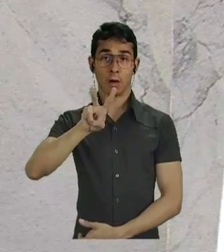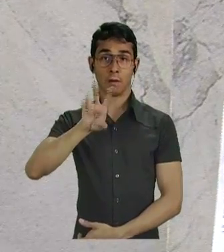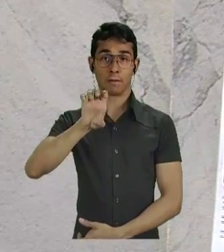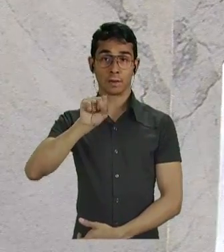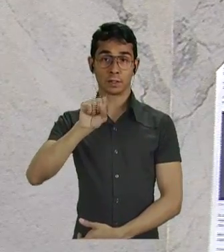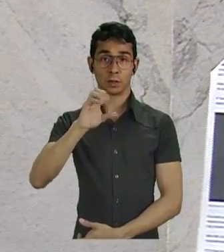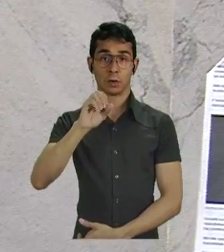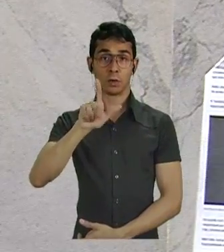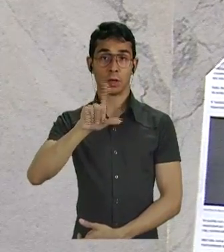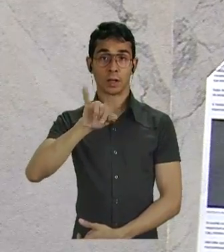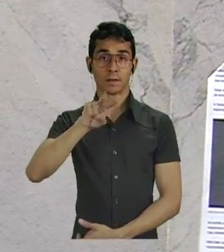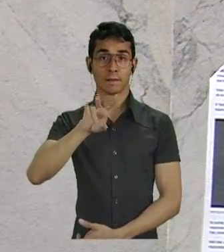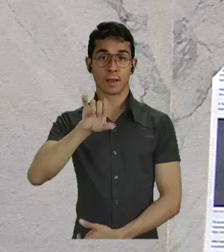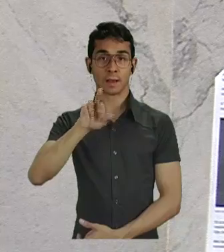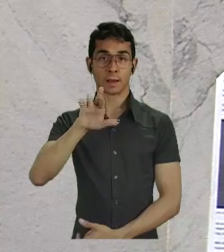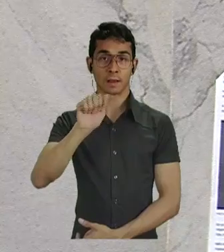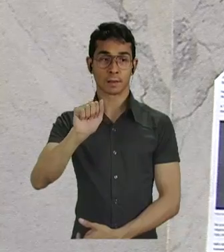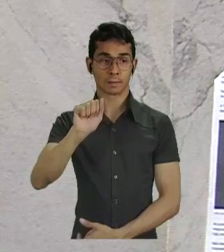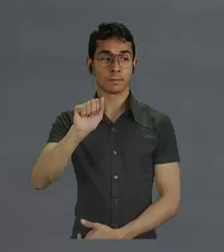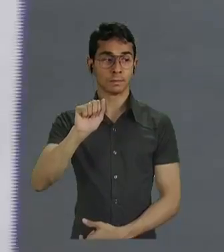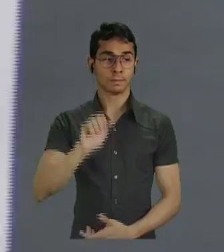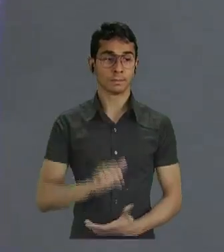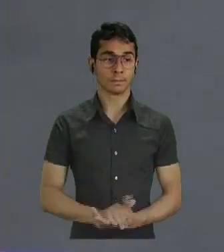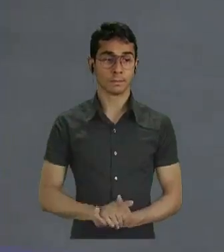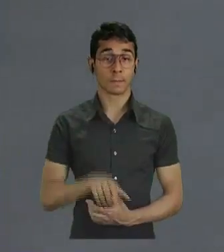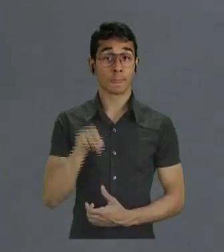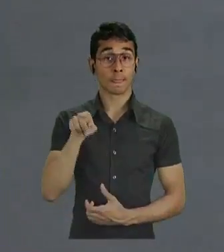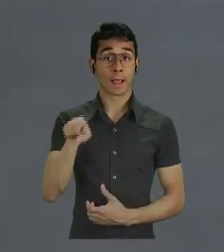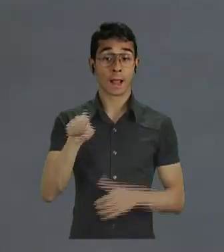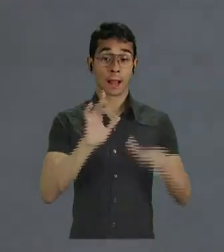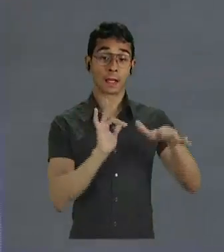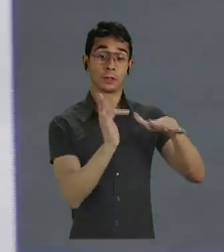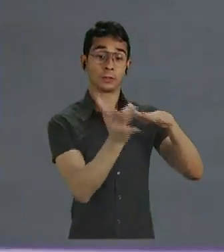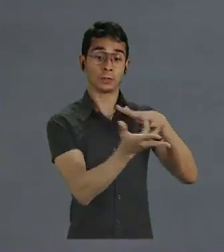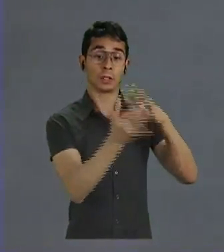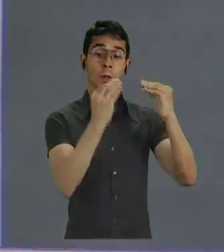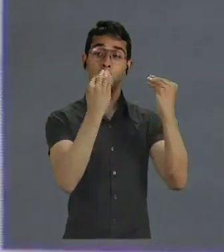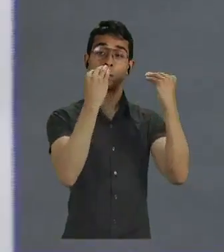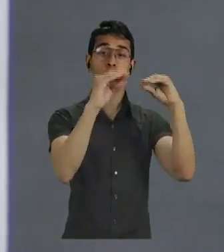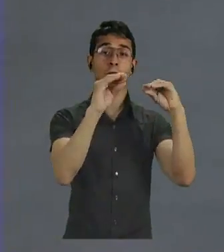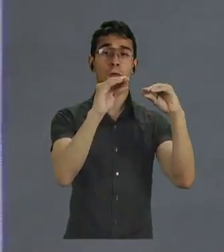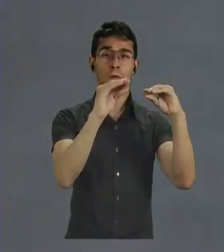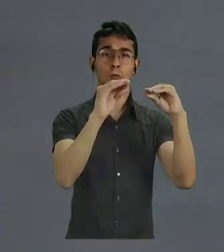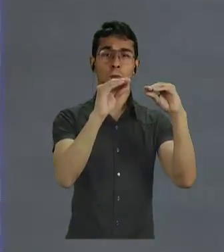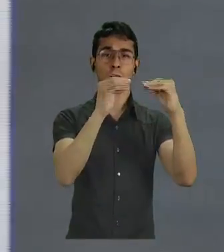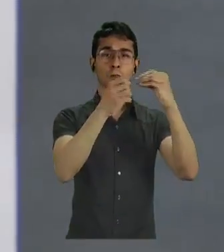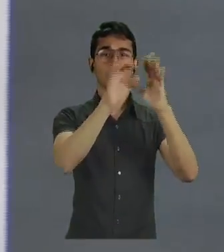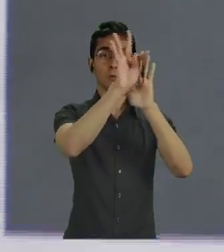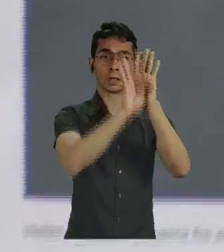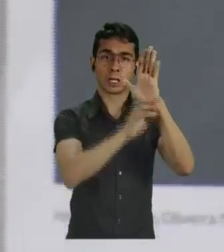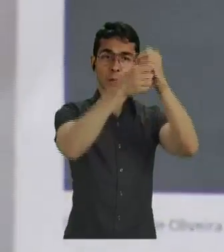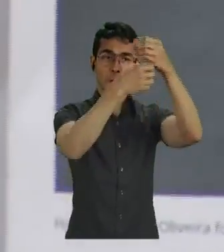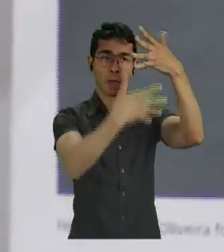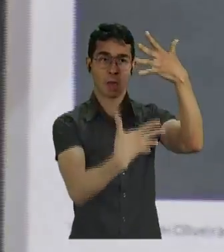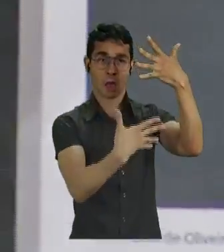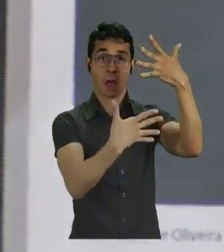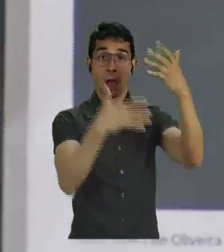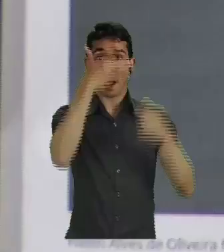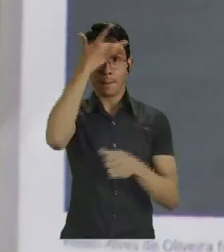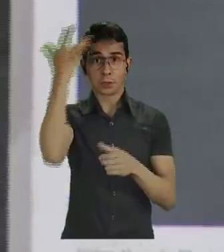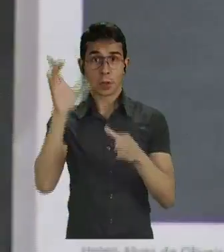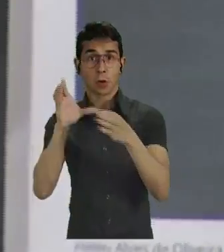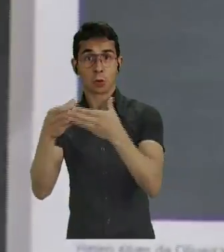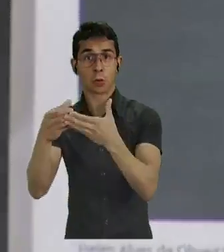ellen alves de oliveira ela postou na rede social uma mensagem que deixou os criminosos do crime organizado